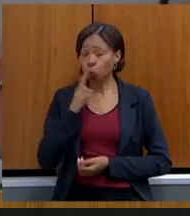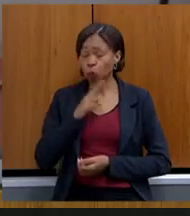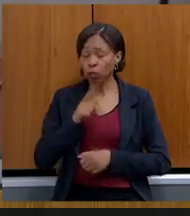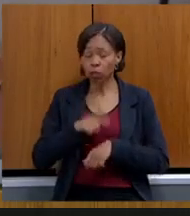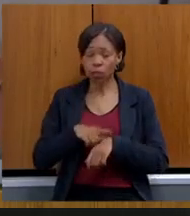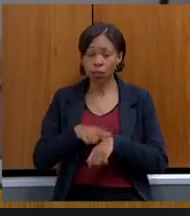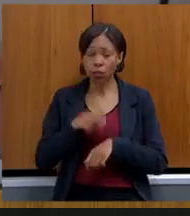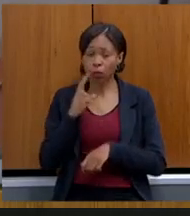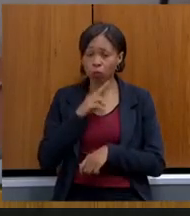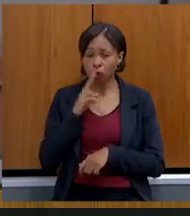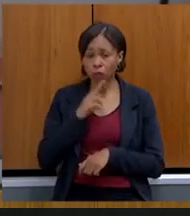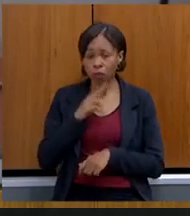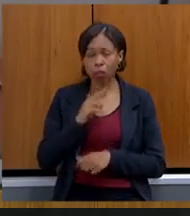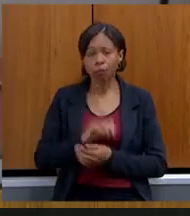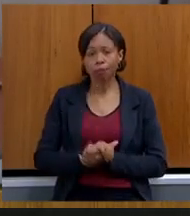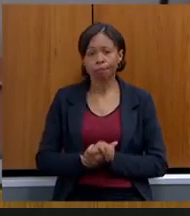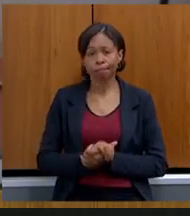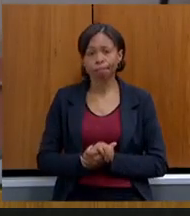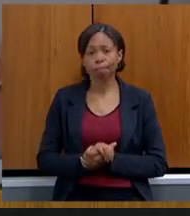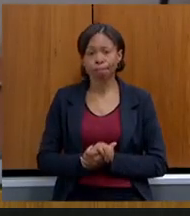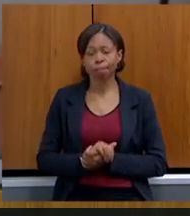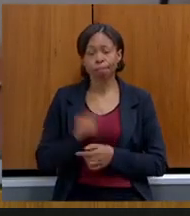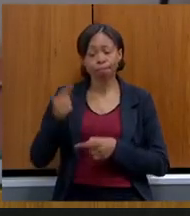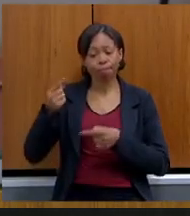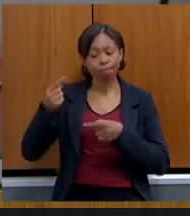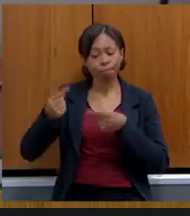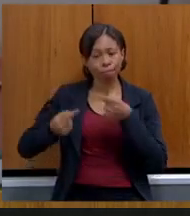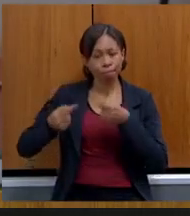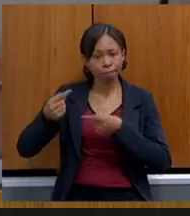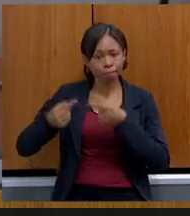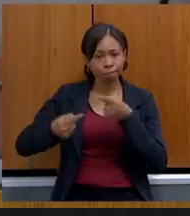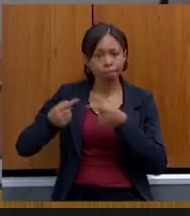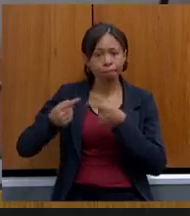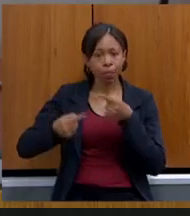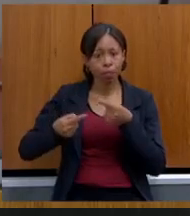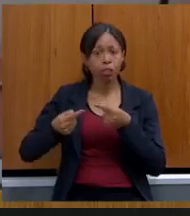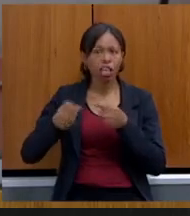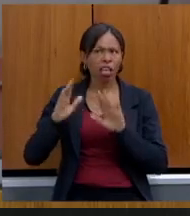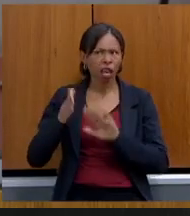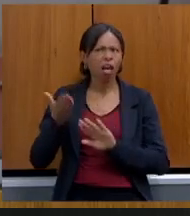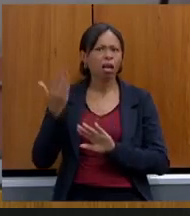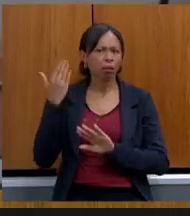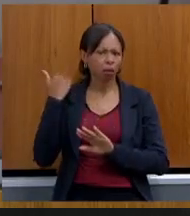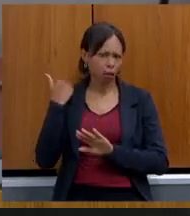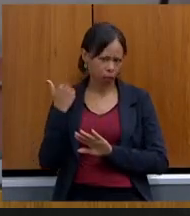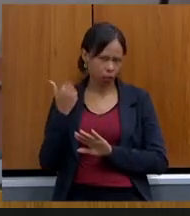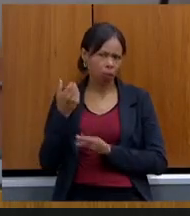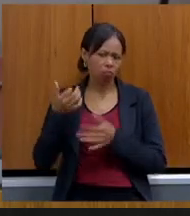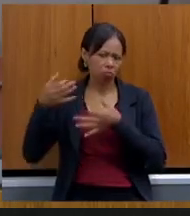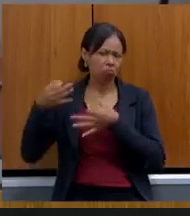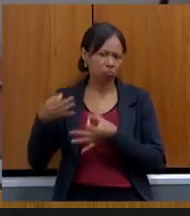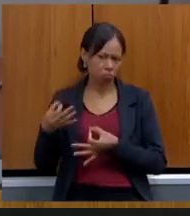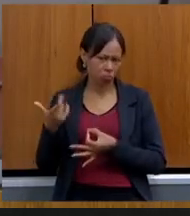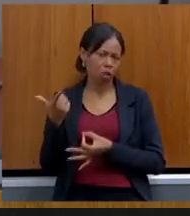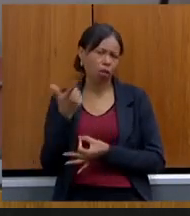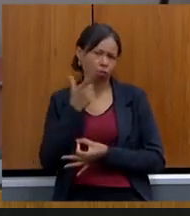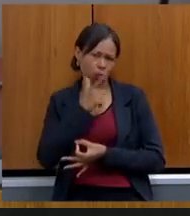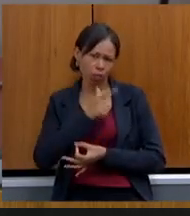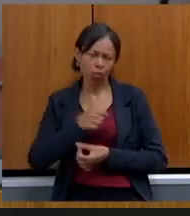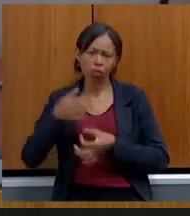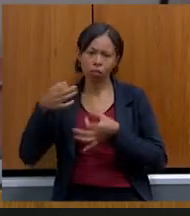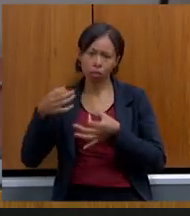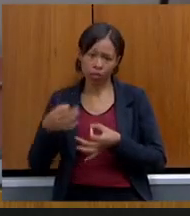experimentar né de executar políticas que já deram certo em outras localidades porque eu tenho uma responsabilidade em relação